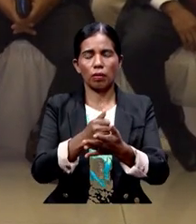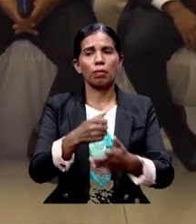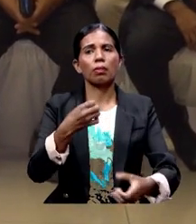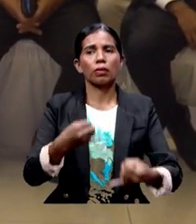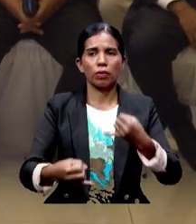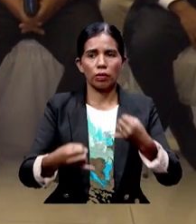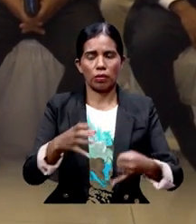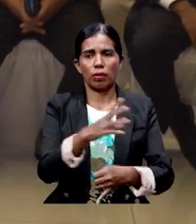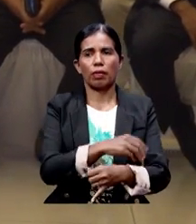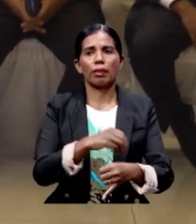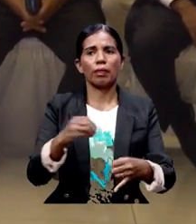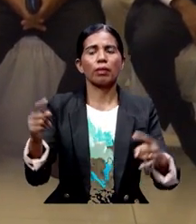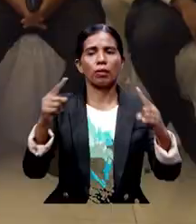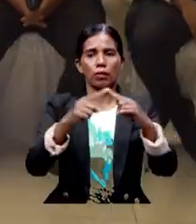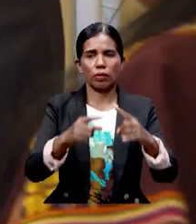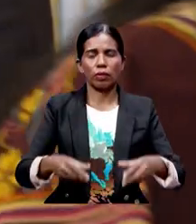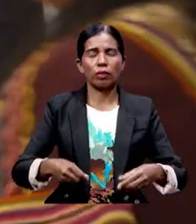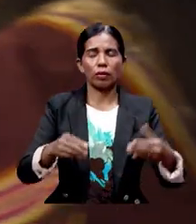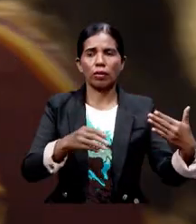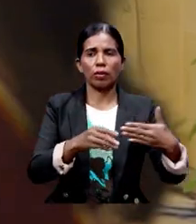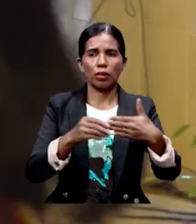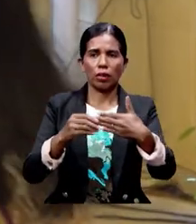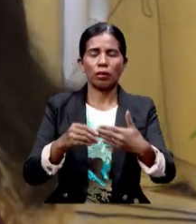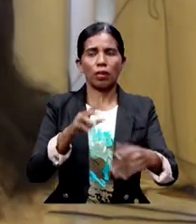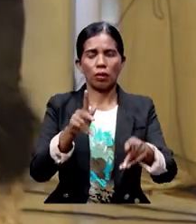no extrajudicial, no forma gratuita, ba